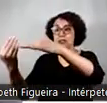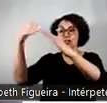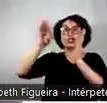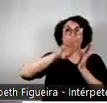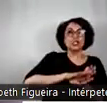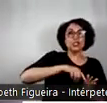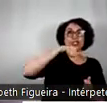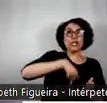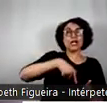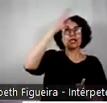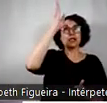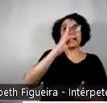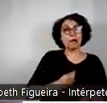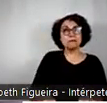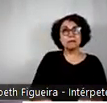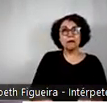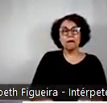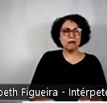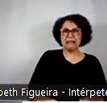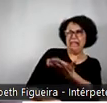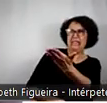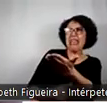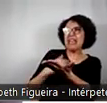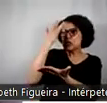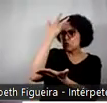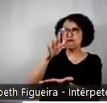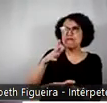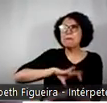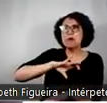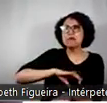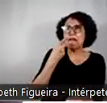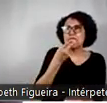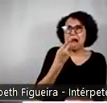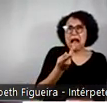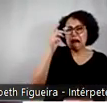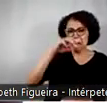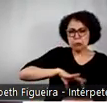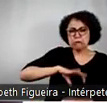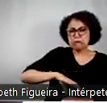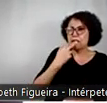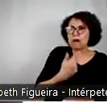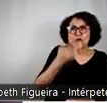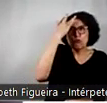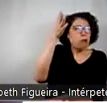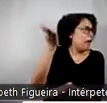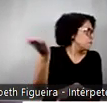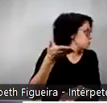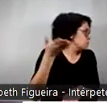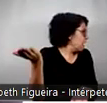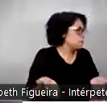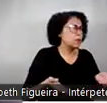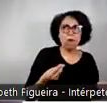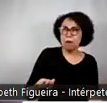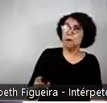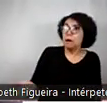que é uma forma também da gente pensar uma relação de poder também em relação ao outro, né? De uma subalternização do outro. Porque se